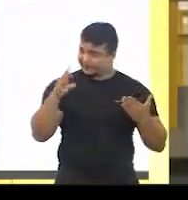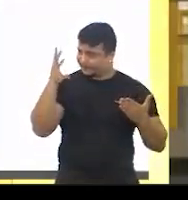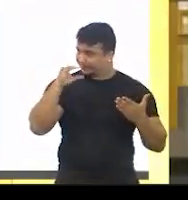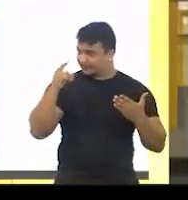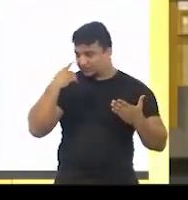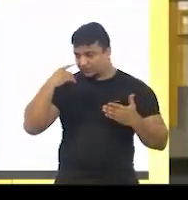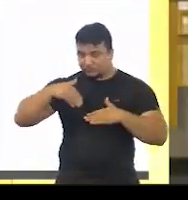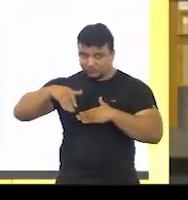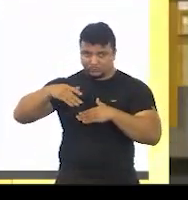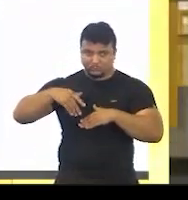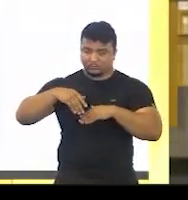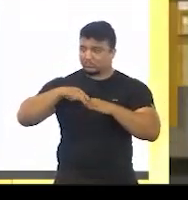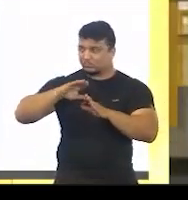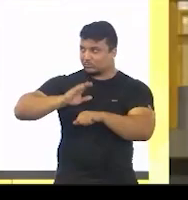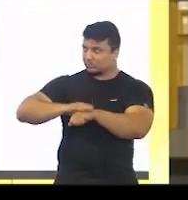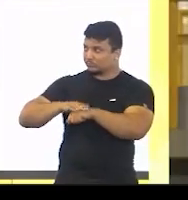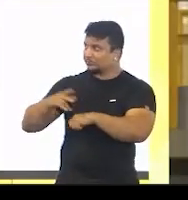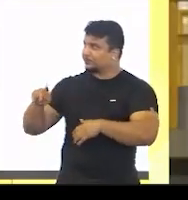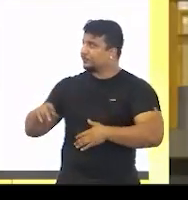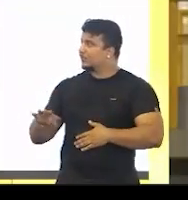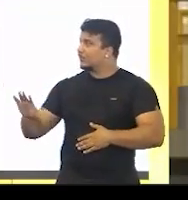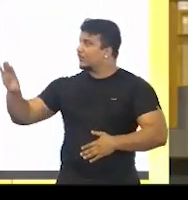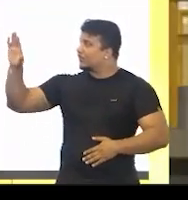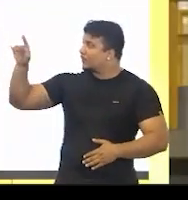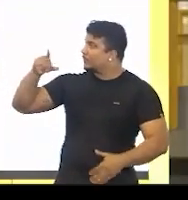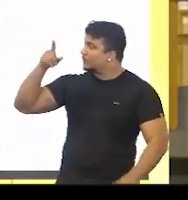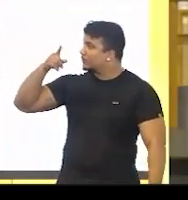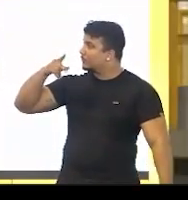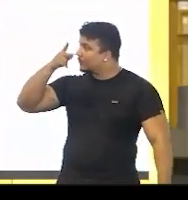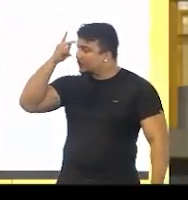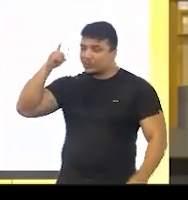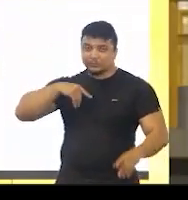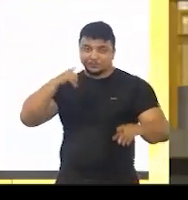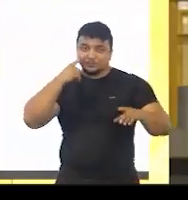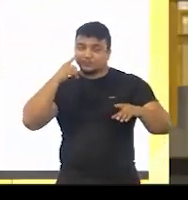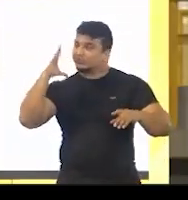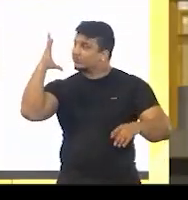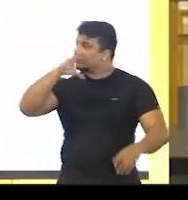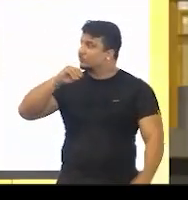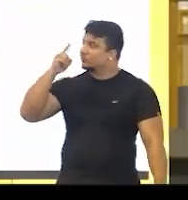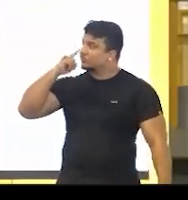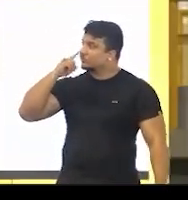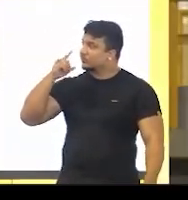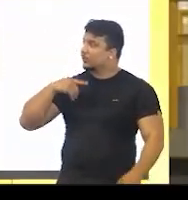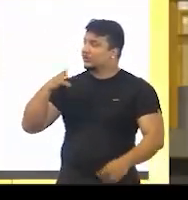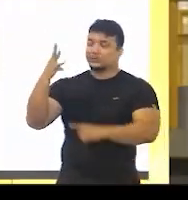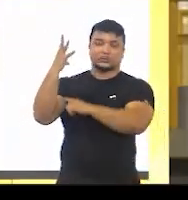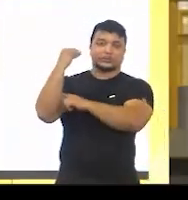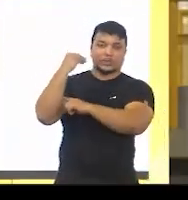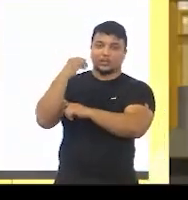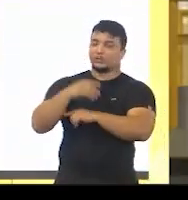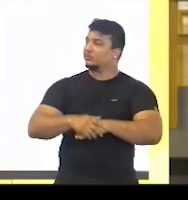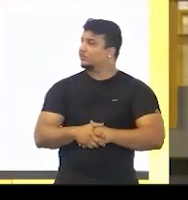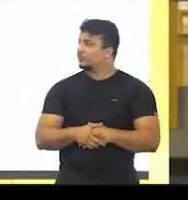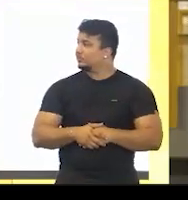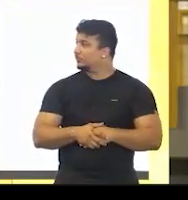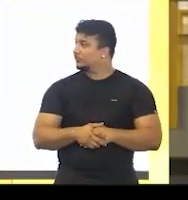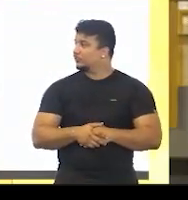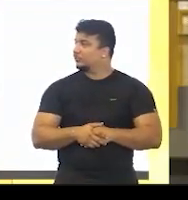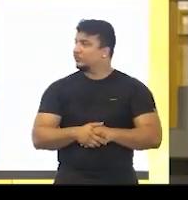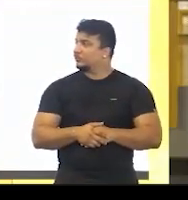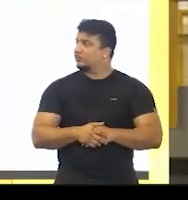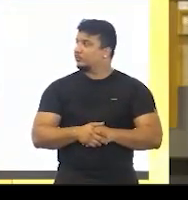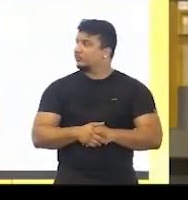pessoal, deixa eu dizer uma coisa para vocês. Testemunho pessoal, parênteses, tá? Tá bonito o selfie, viu? Ei, tá bonito o